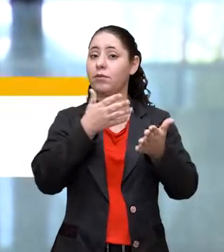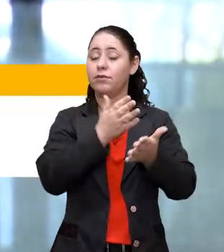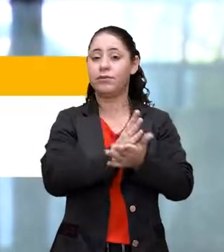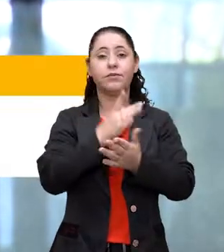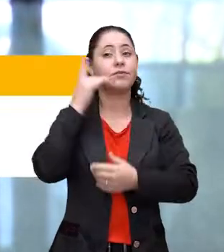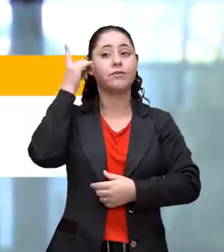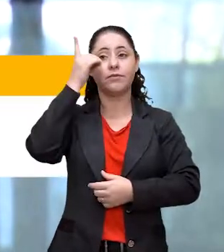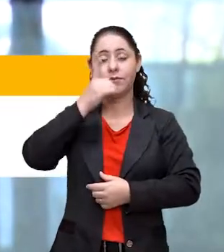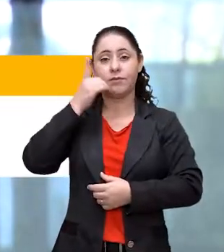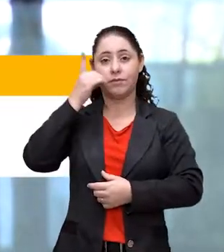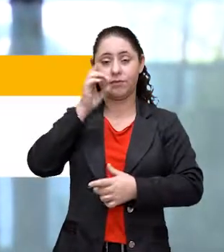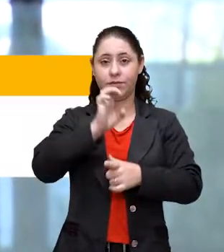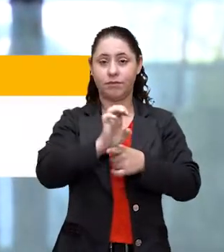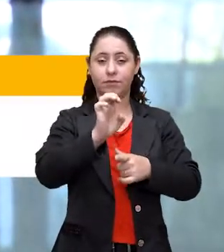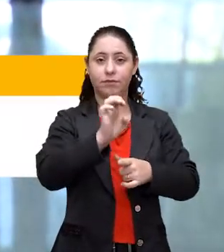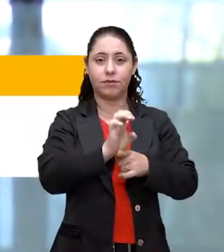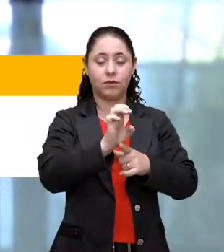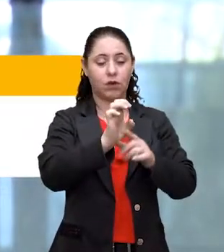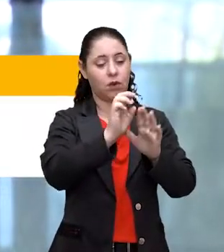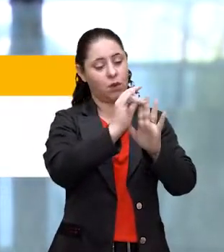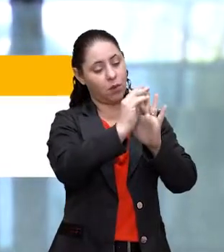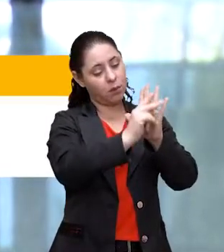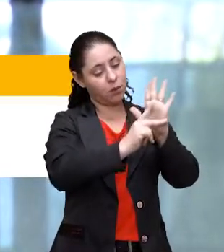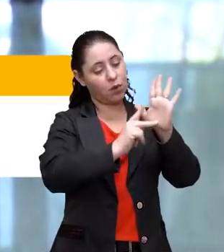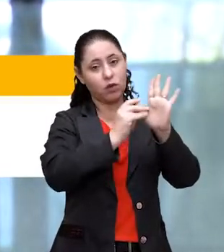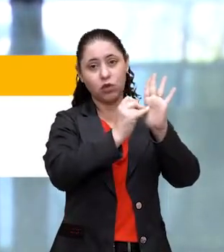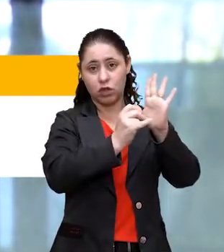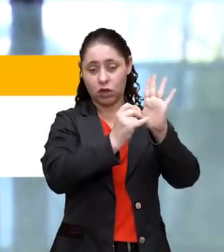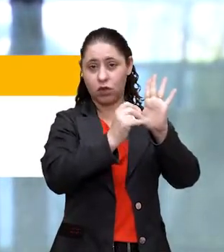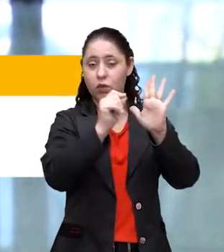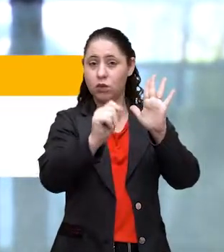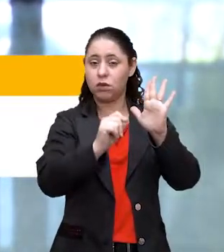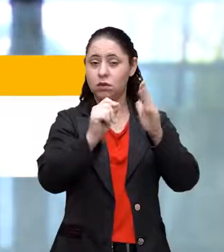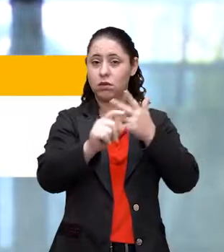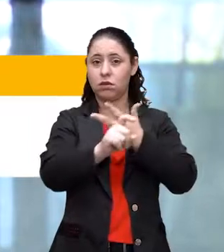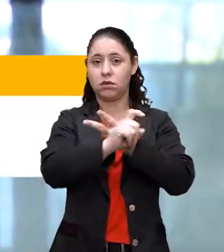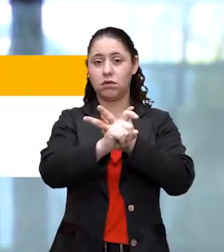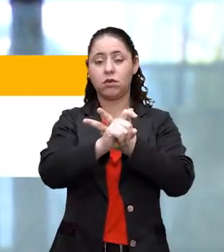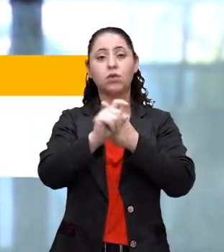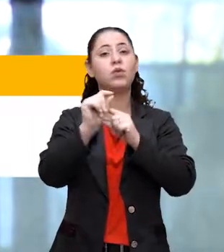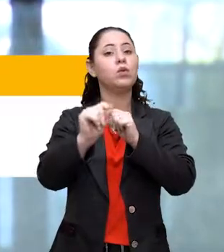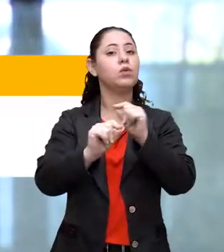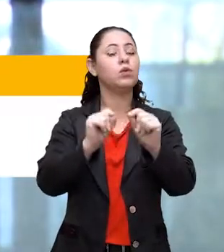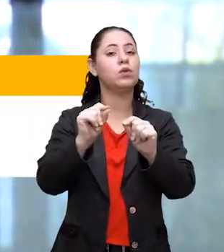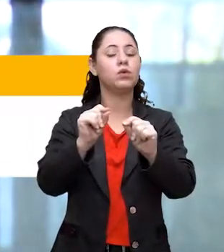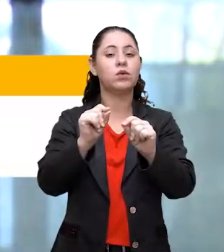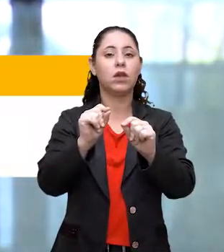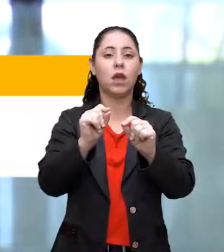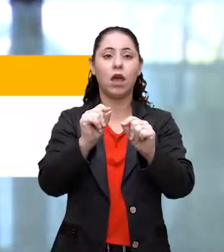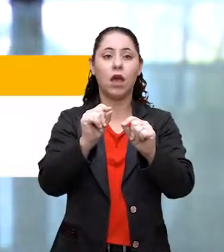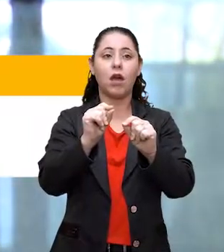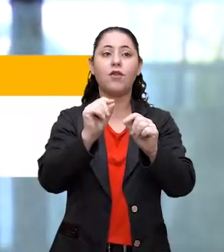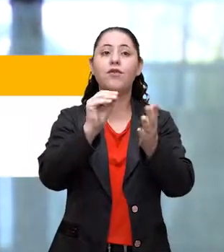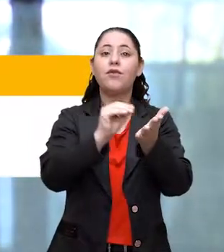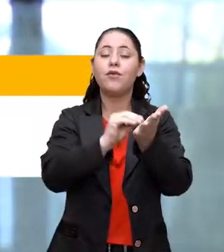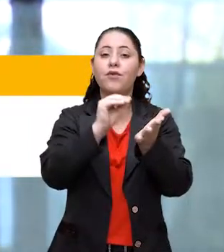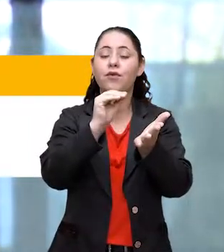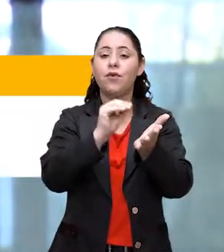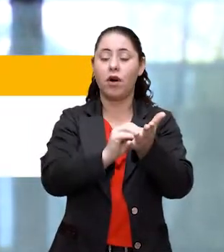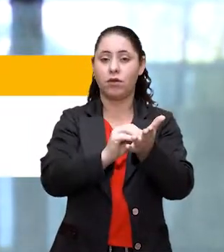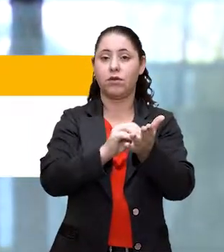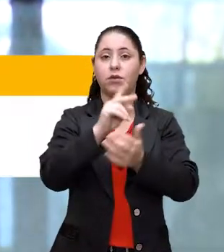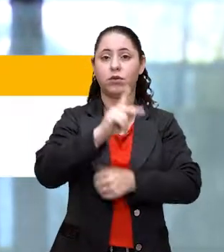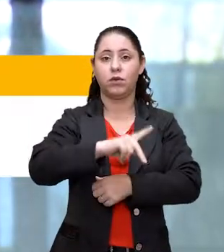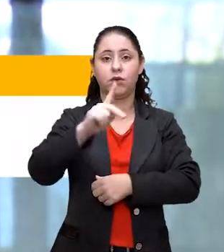Foi aprovado pelos deputados estaduais o projeto do Poder Executivo que prevê, excepcionalmente, na ausência de professores